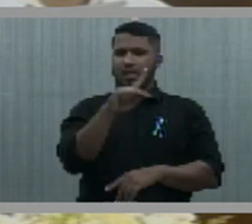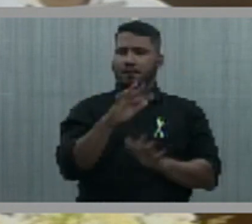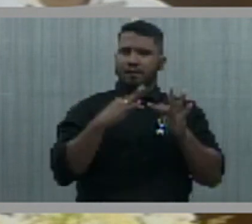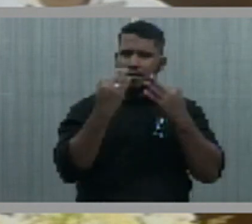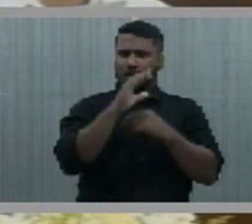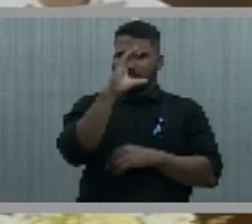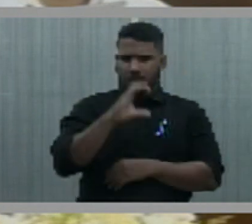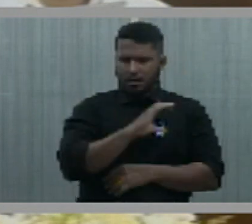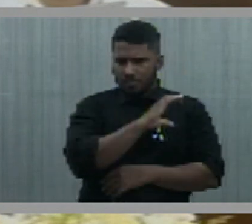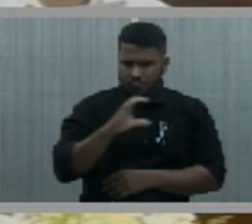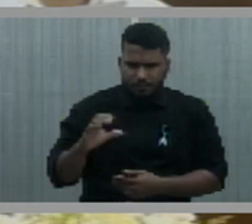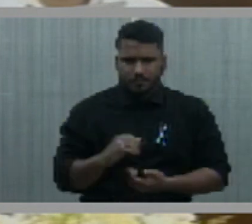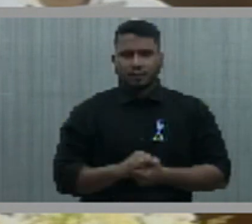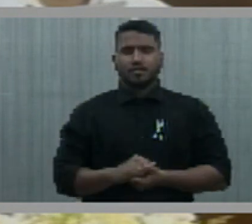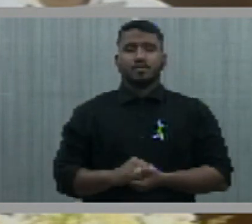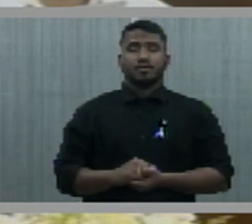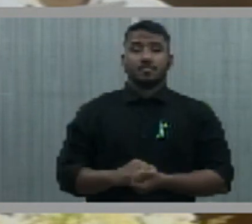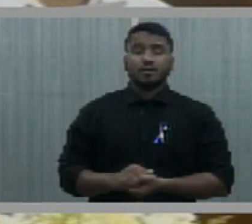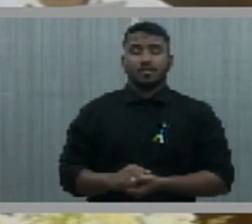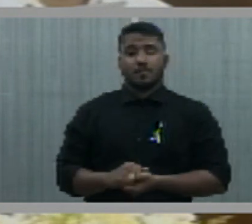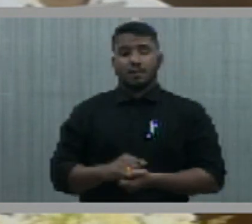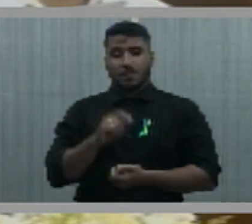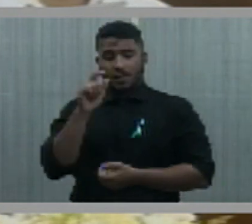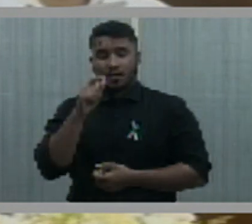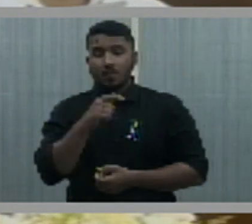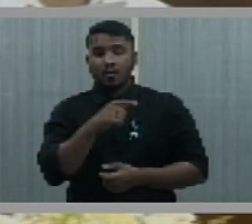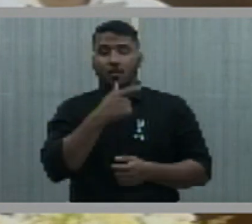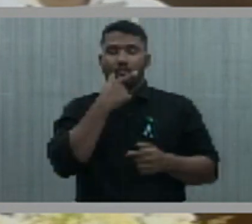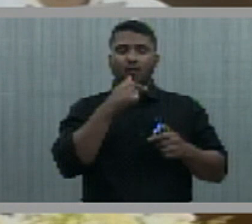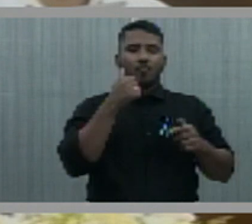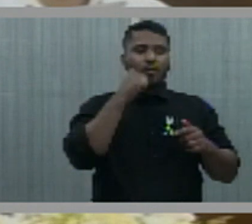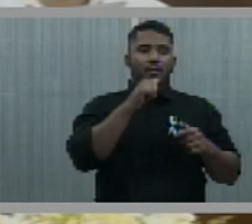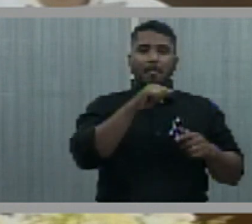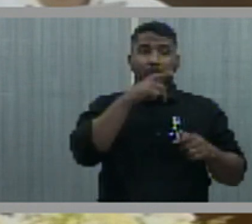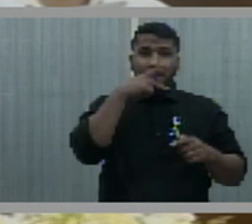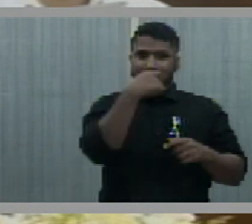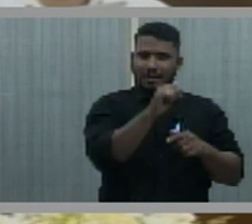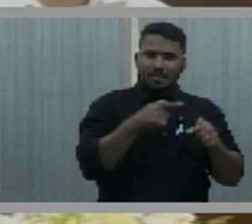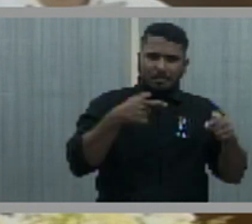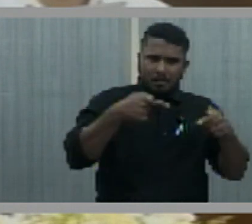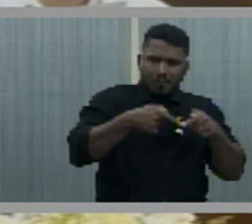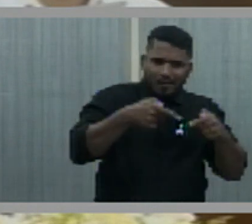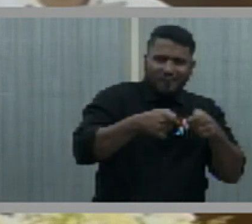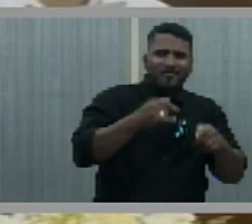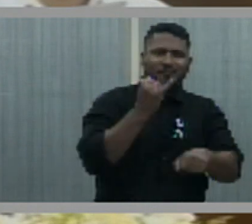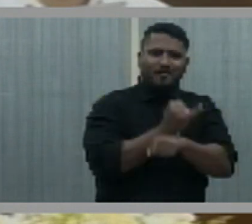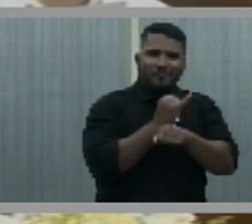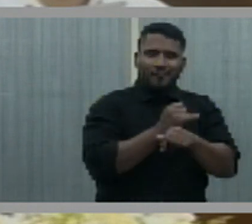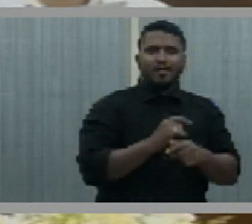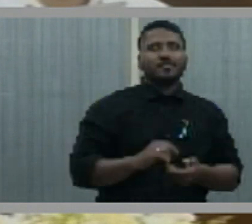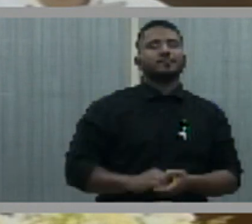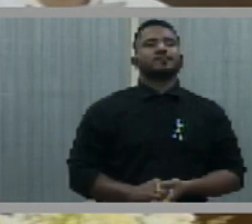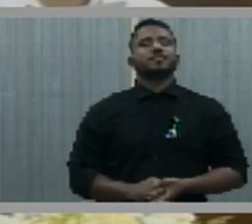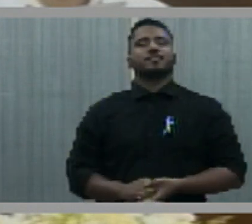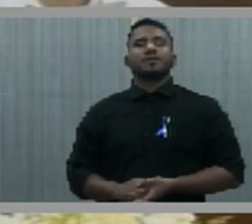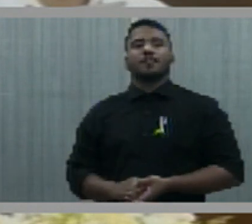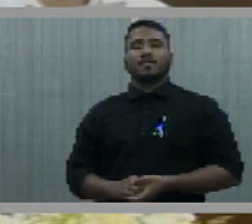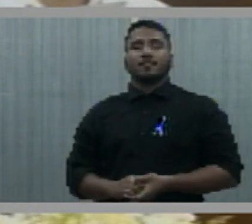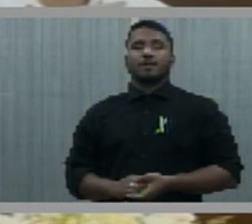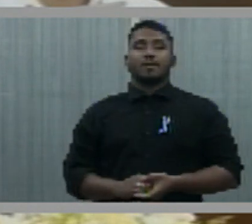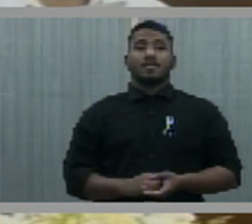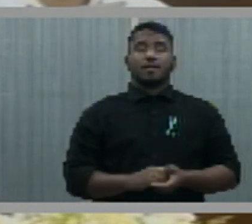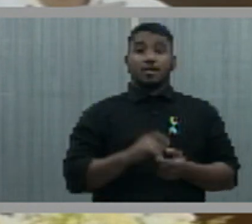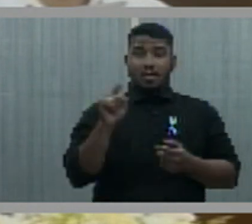o senhor Antônio Tavone, metalúrgico, e de Dona Dirce Aparecida Tavone. É o